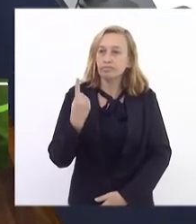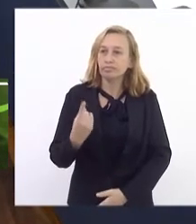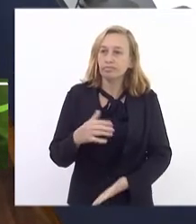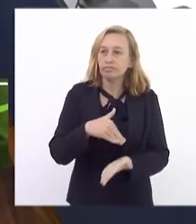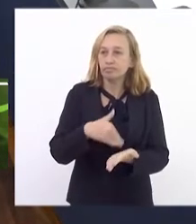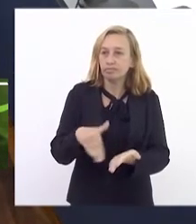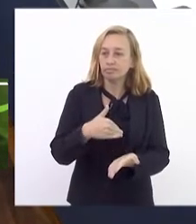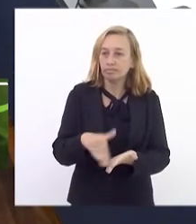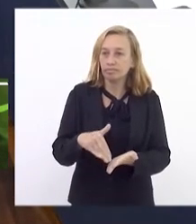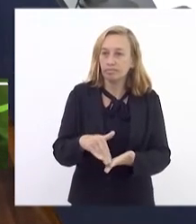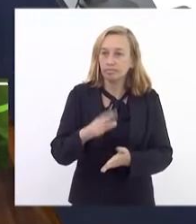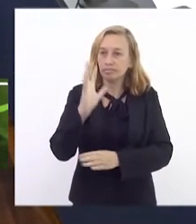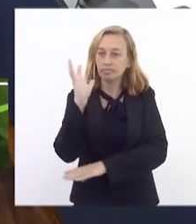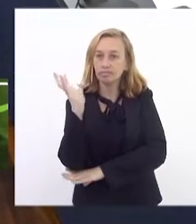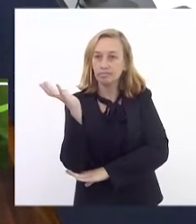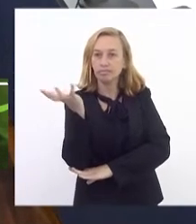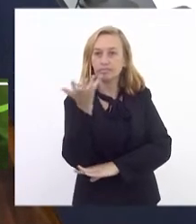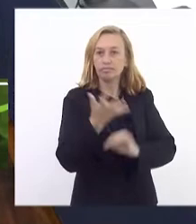Ambiente e Sustentabilidade,